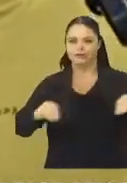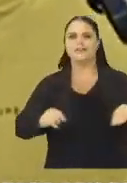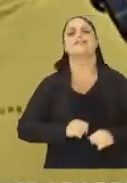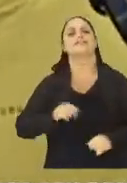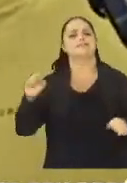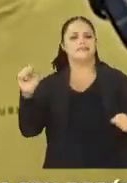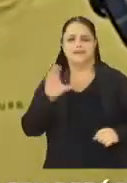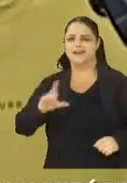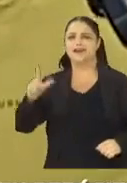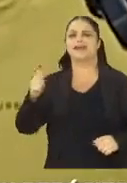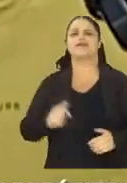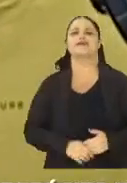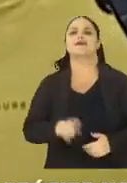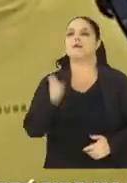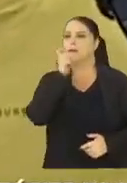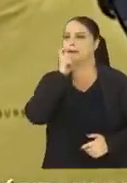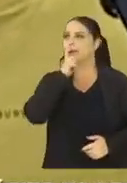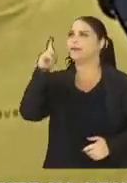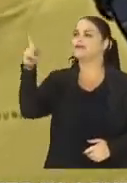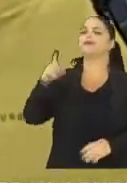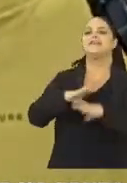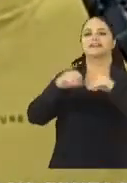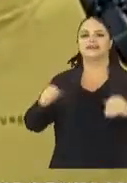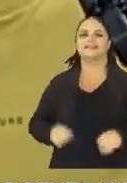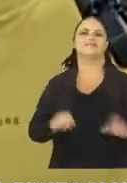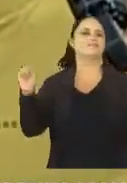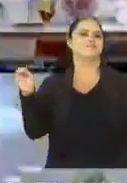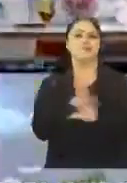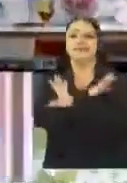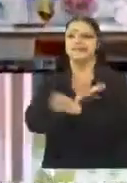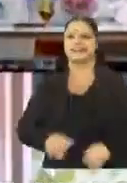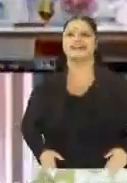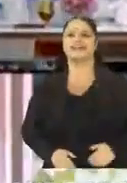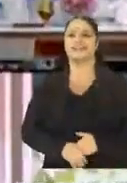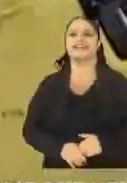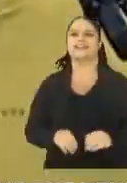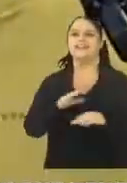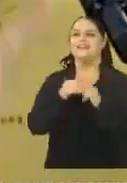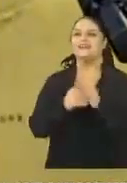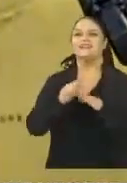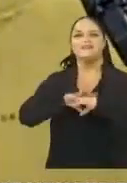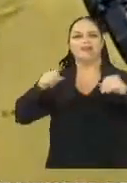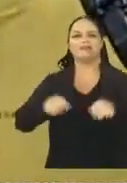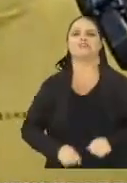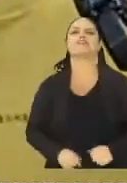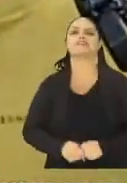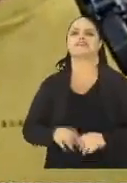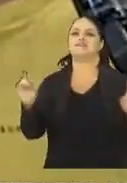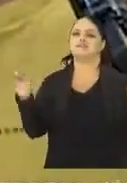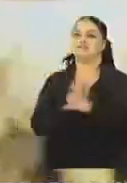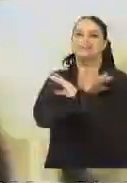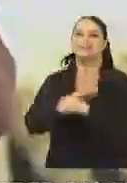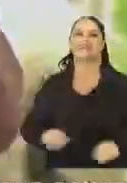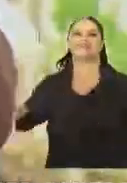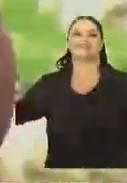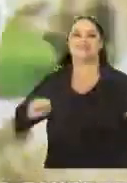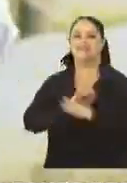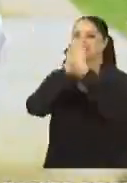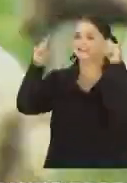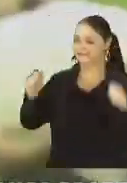o papai quem curou Foi Deus também Pronto quem cura todo mundo Jesuíta 1.1